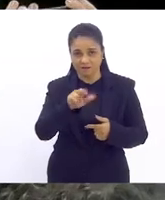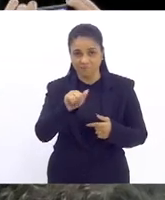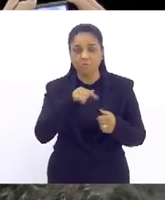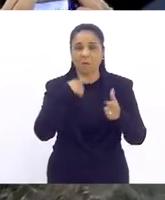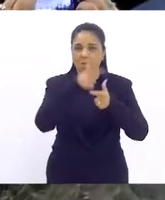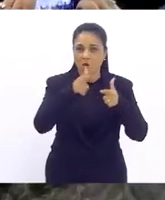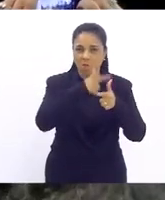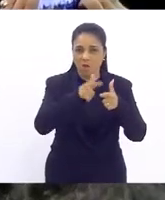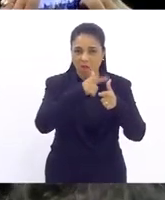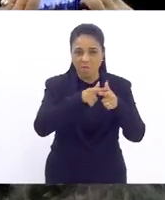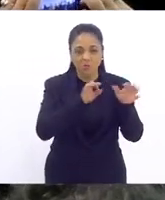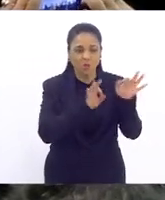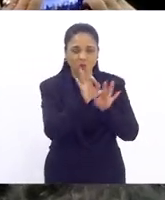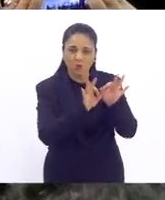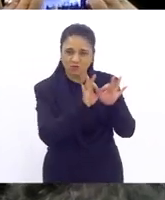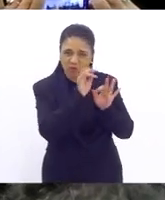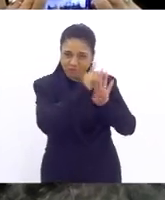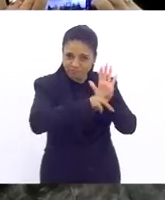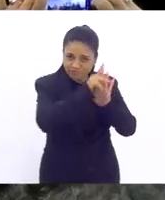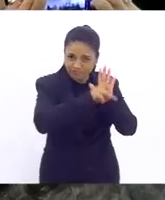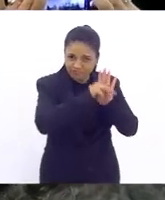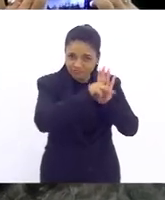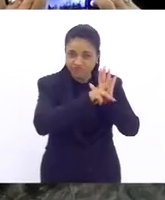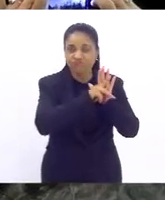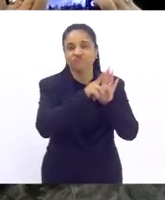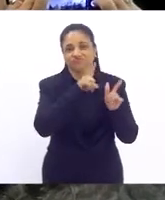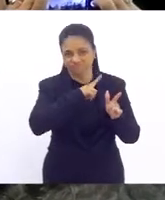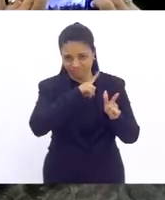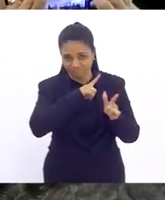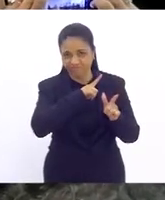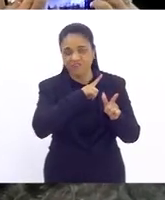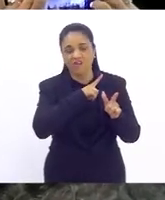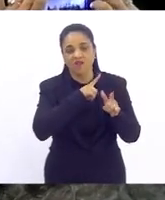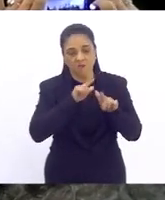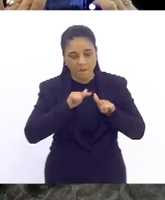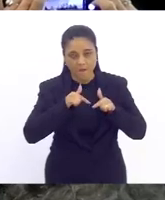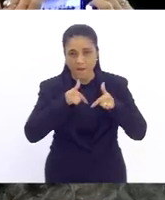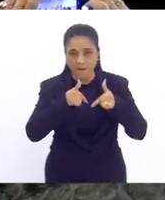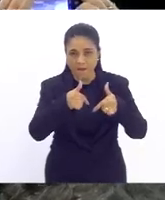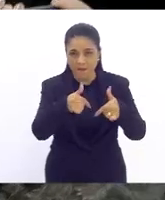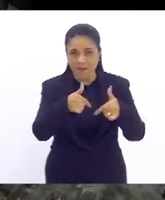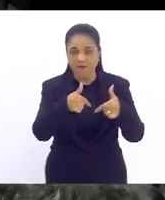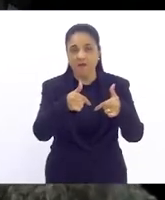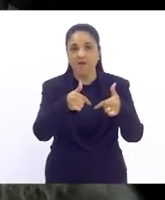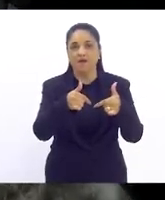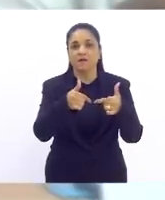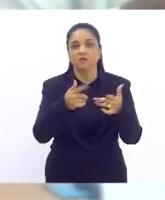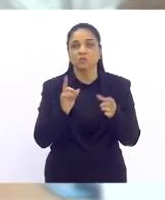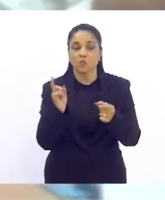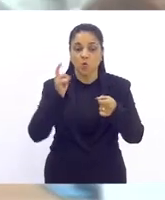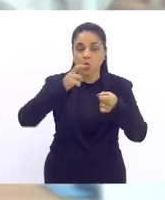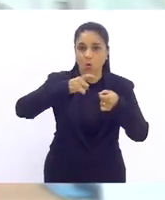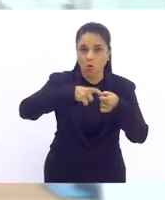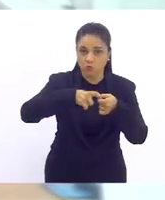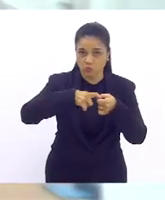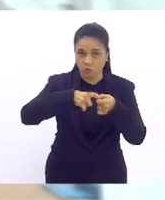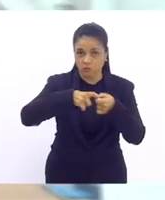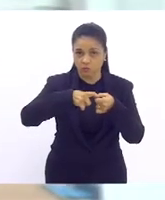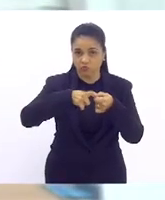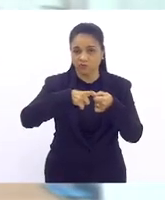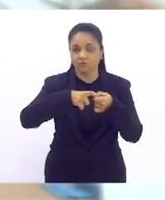na concepção do projeto então a gente começou a ser executado hoje por um conto está com um consórcio através do pisam